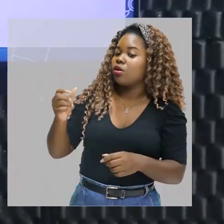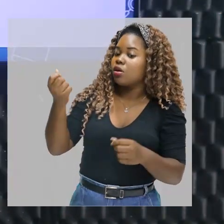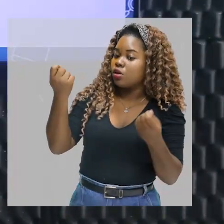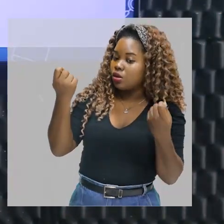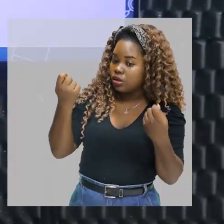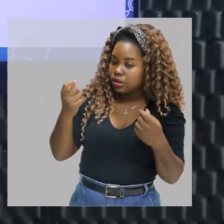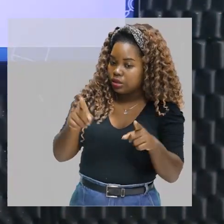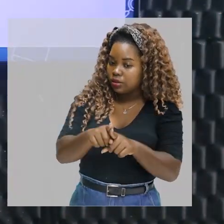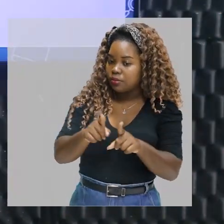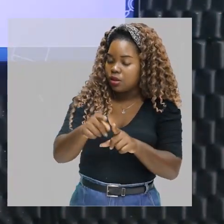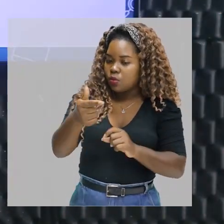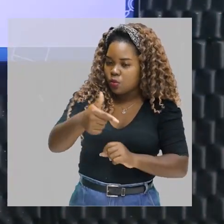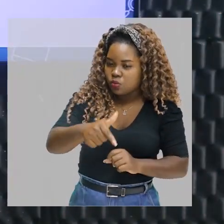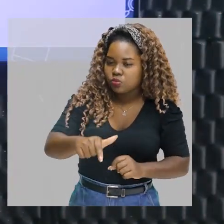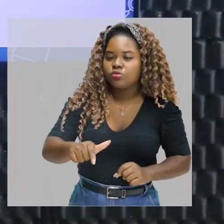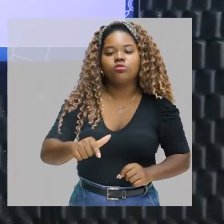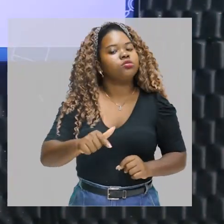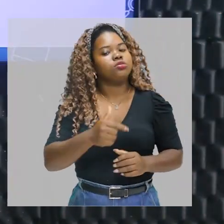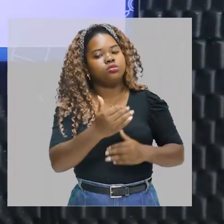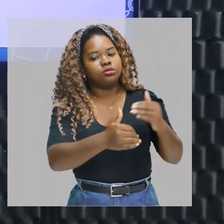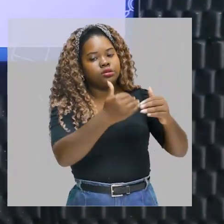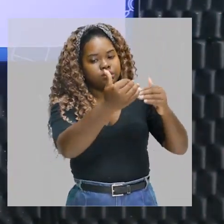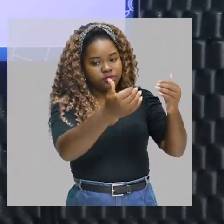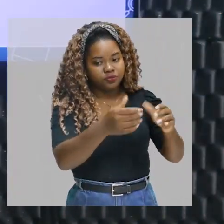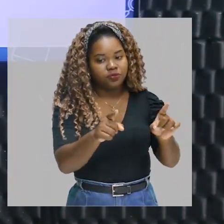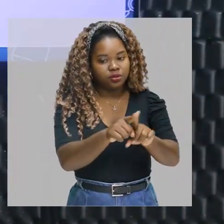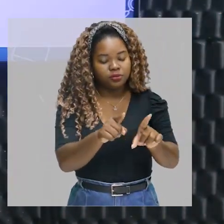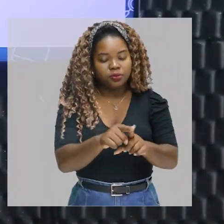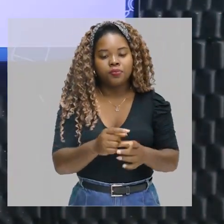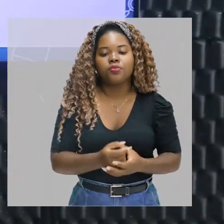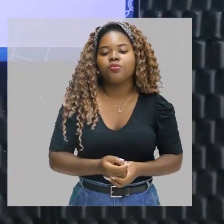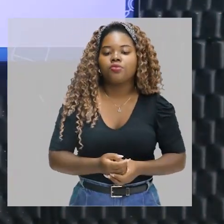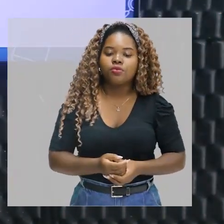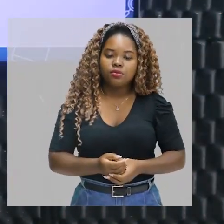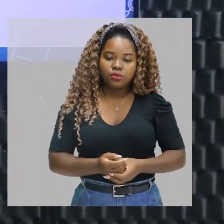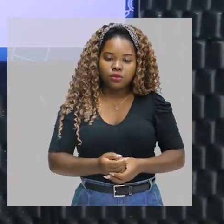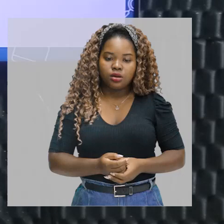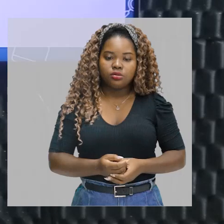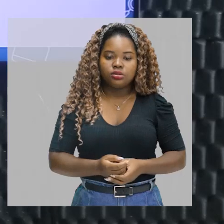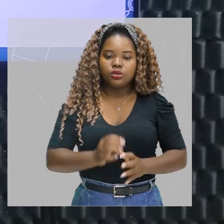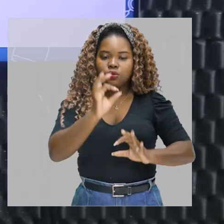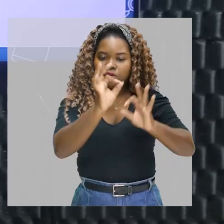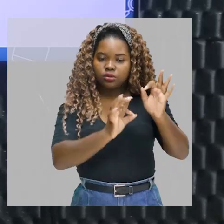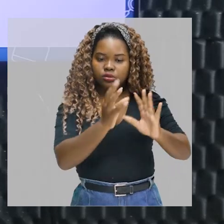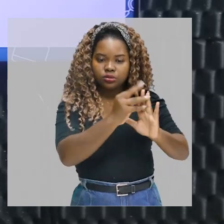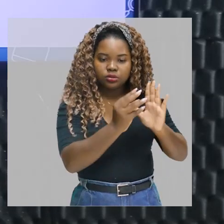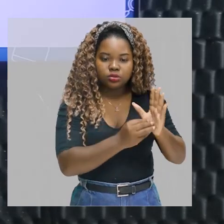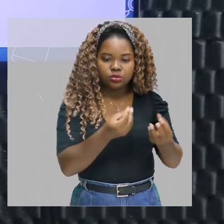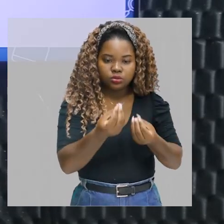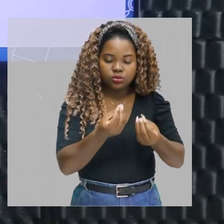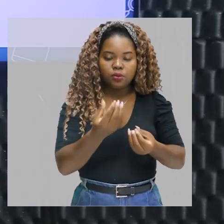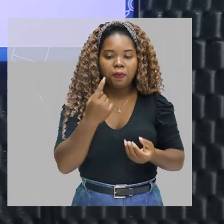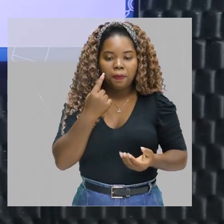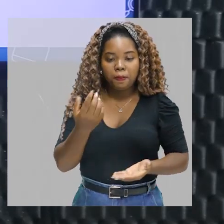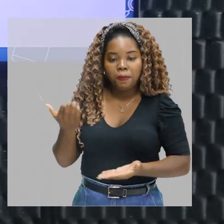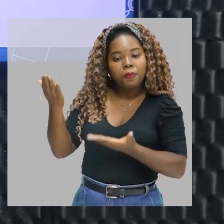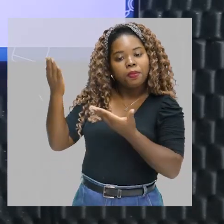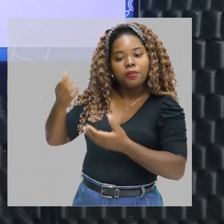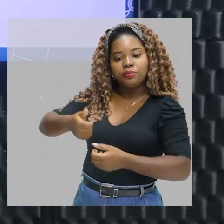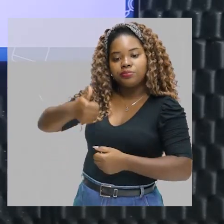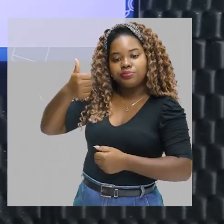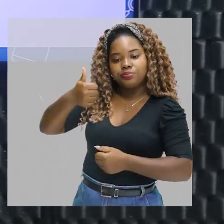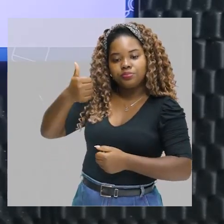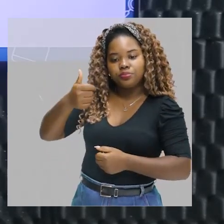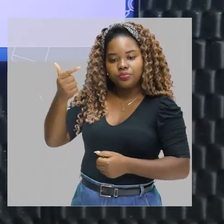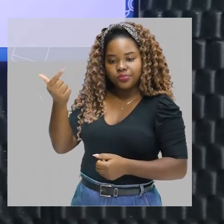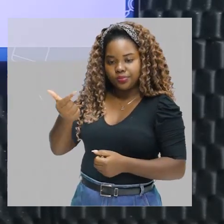a evoluir bastante, tá certo? Então foi definido, né, com fazer uma breve introdução sobre o conteúdo. Vamos falar aqui da física dos cosmos,